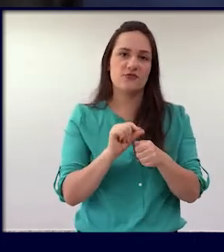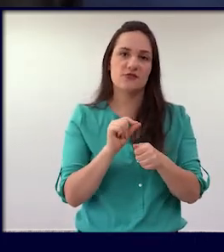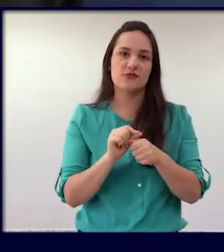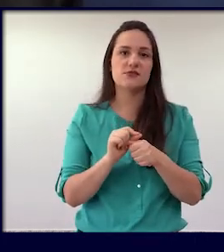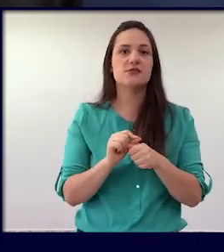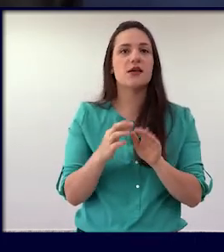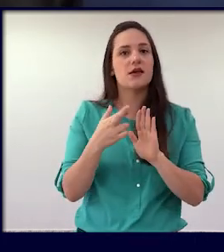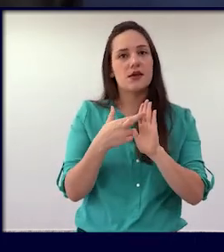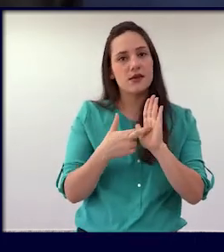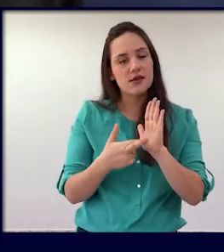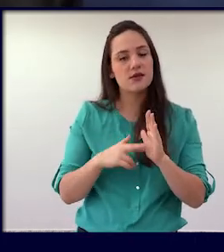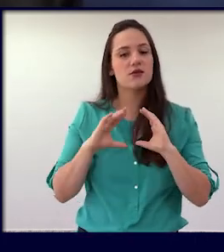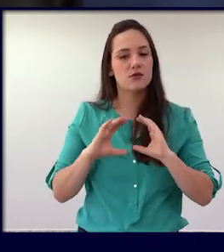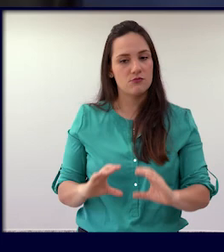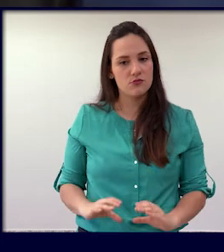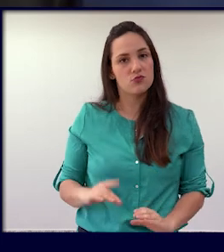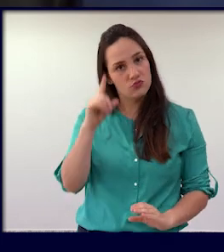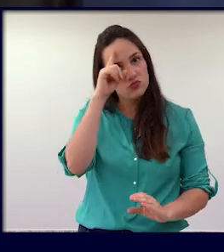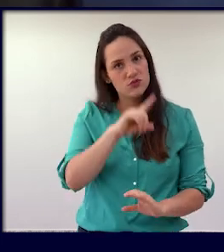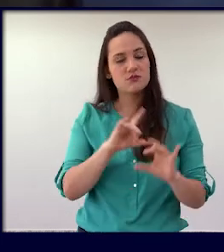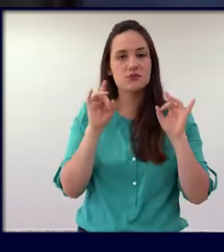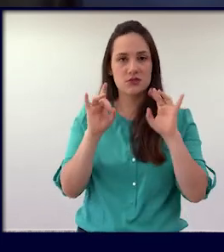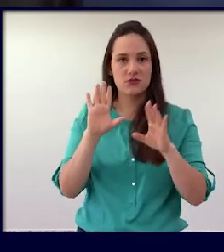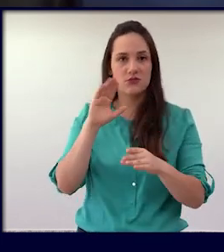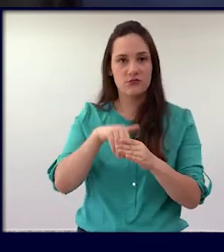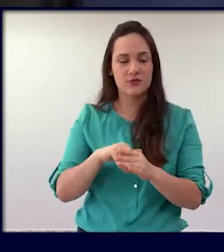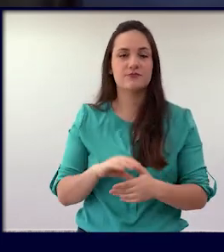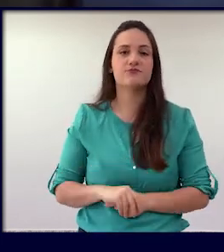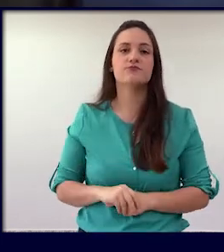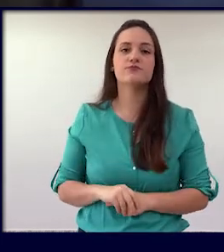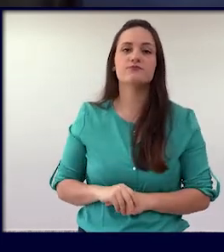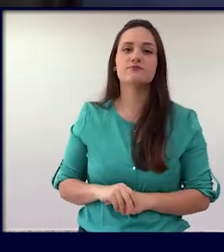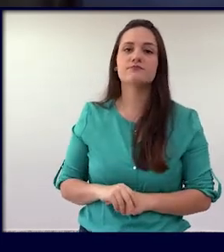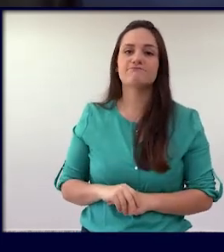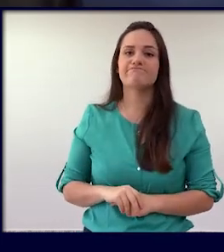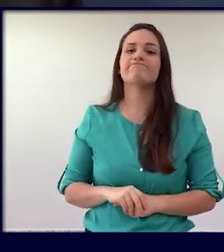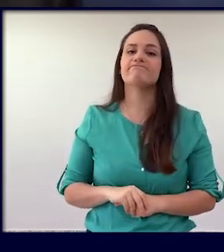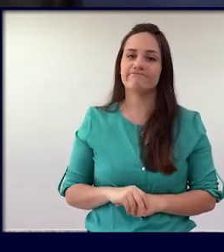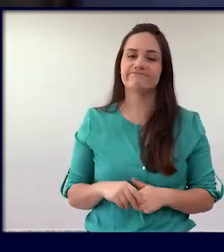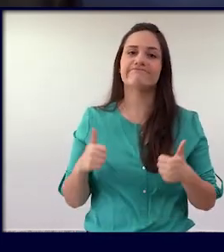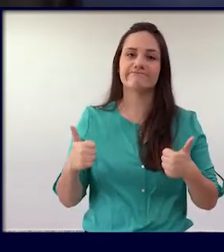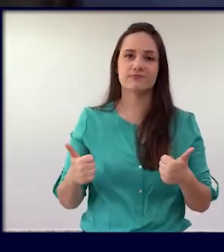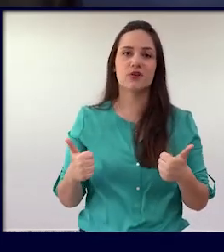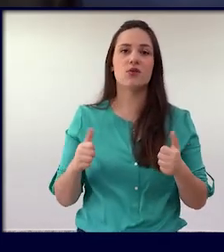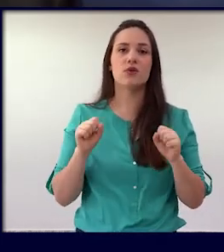que vai ser esse protocolo de comportamento no dia da votação.